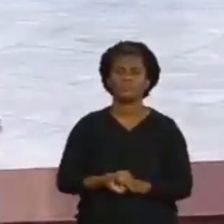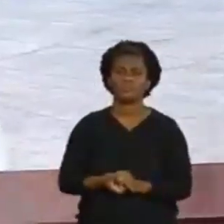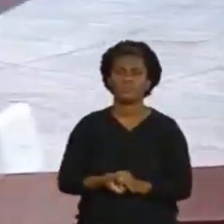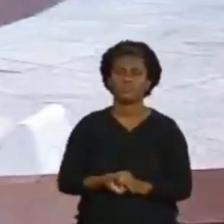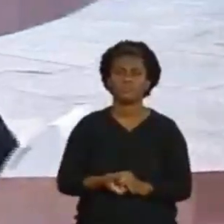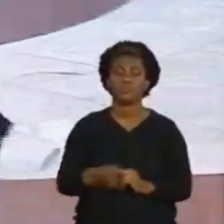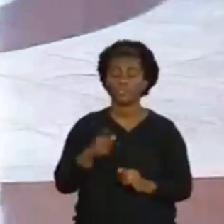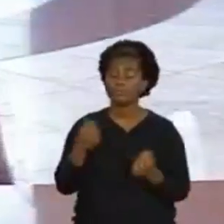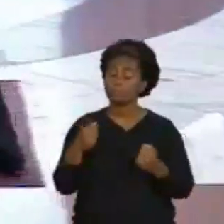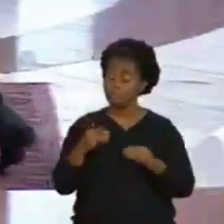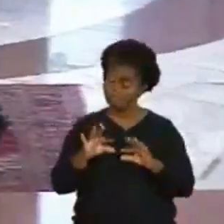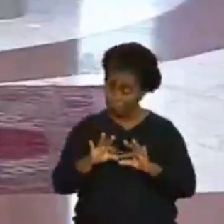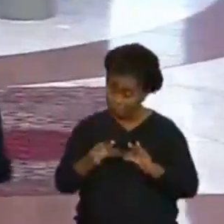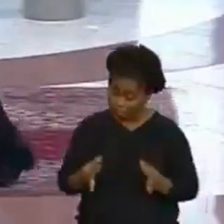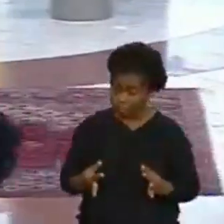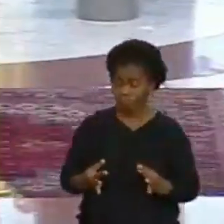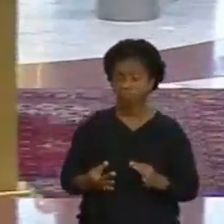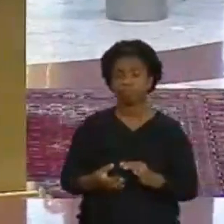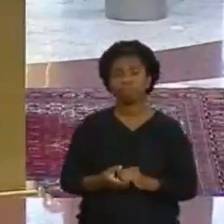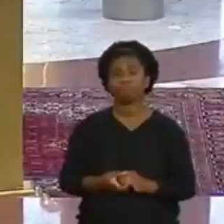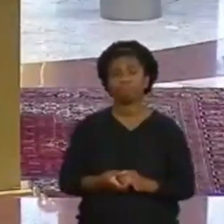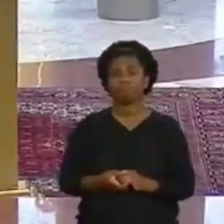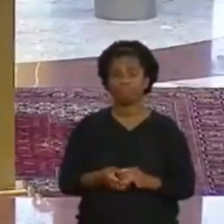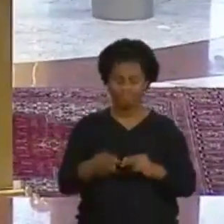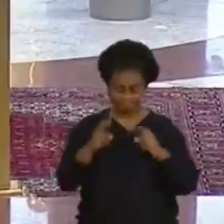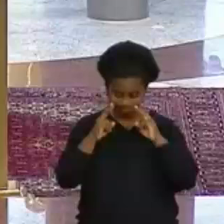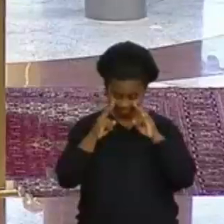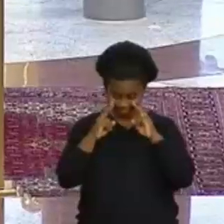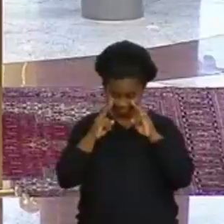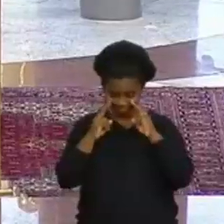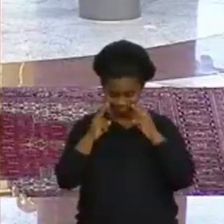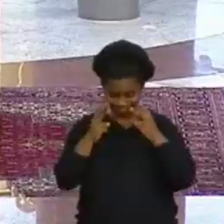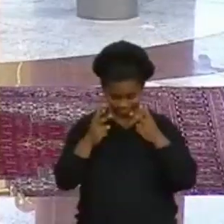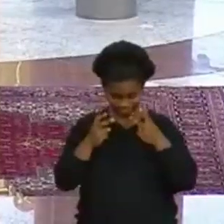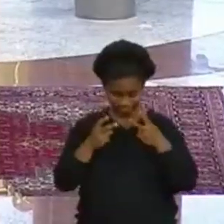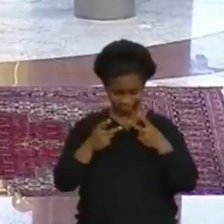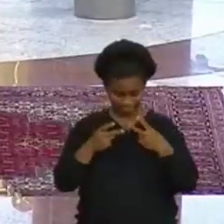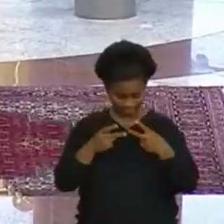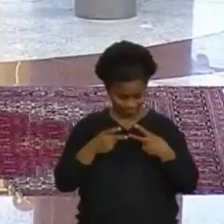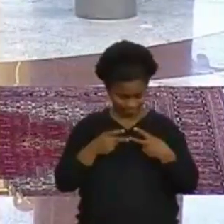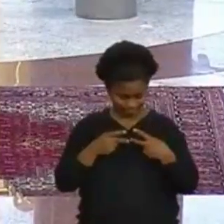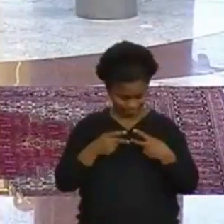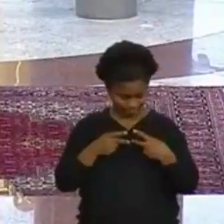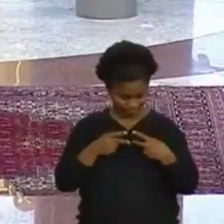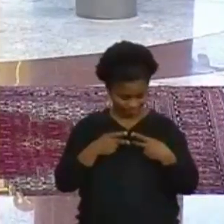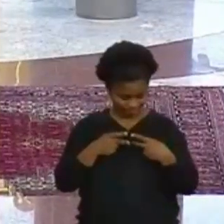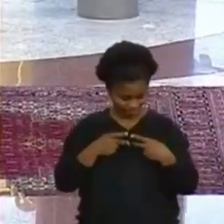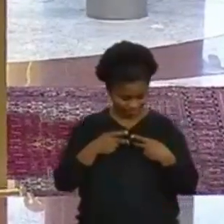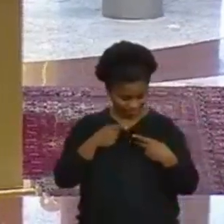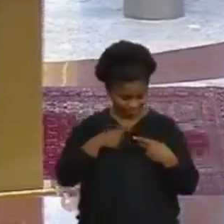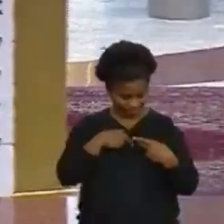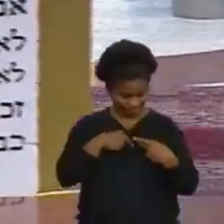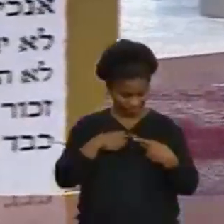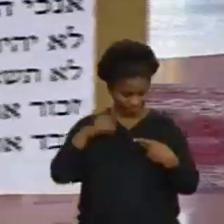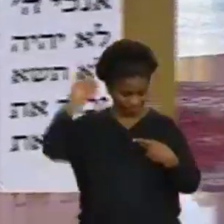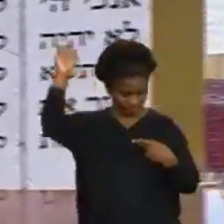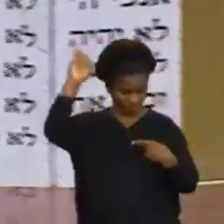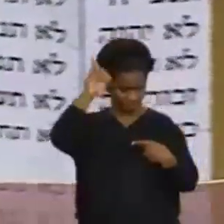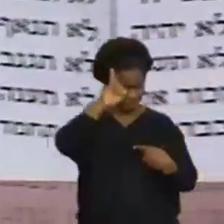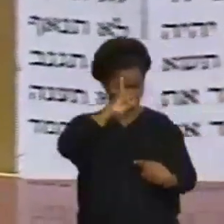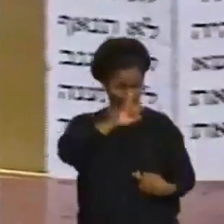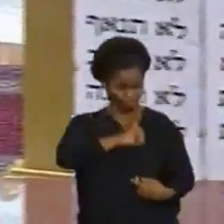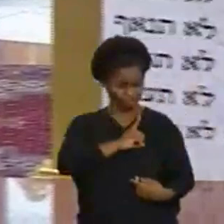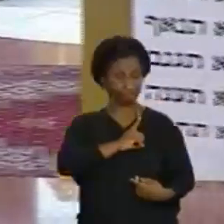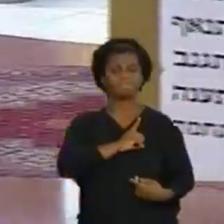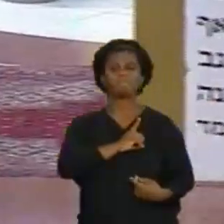Seja humilde. Reconheça que tem um Deus acima de você. Procure saber a vontade dele, o plano dele para a